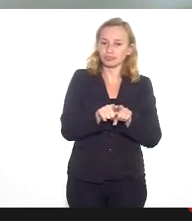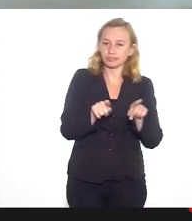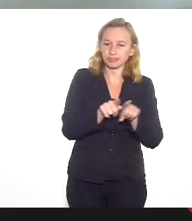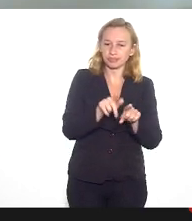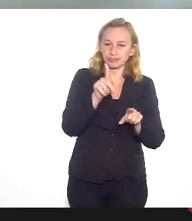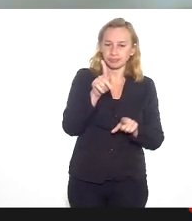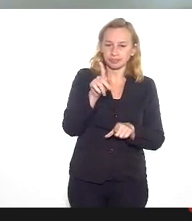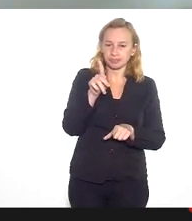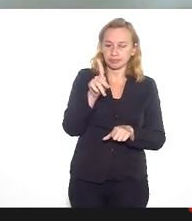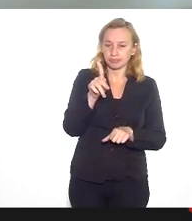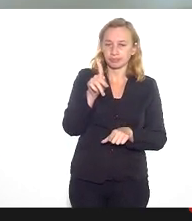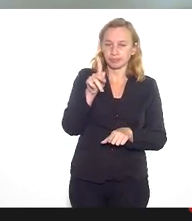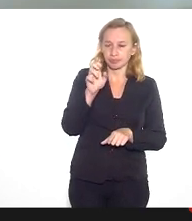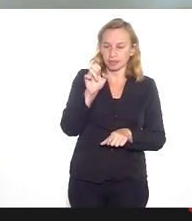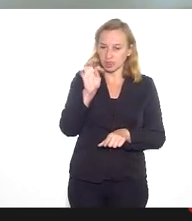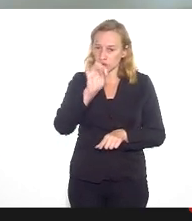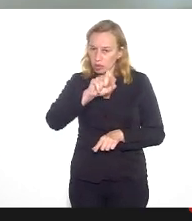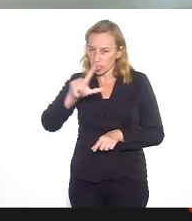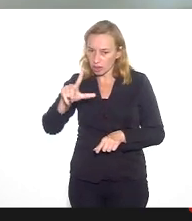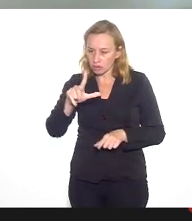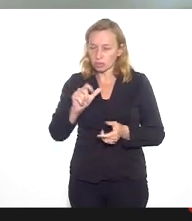ou a Petrogal.